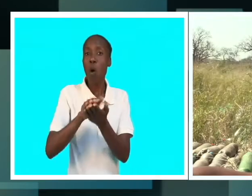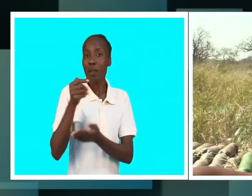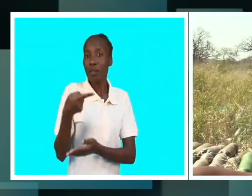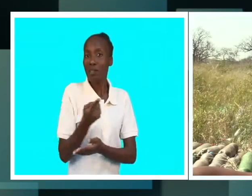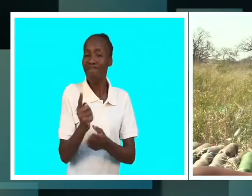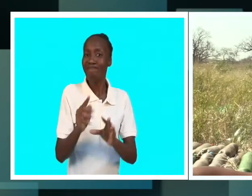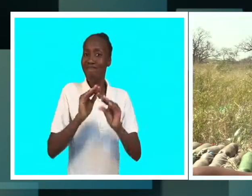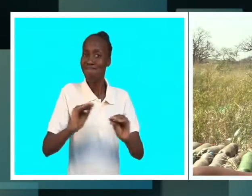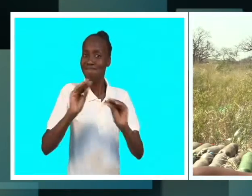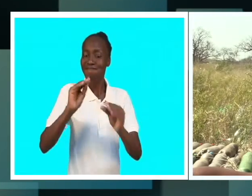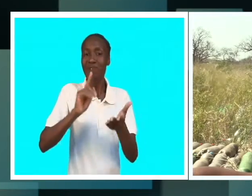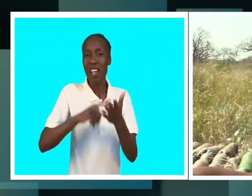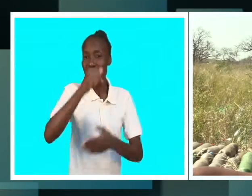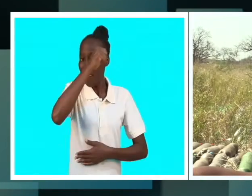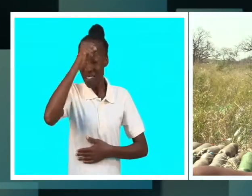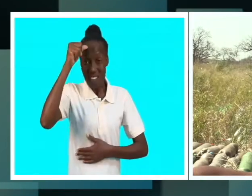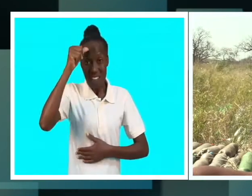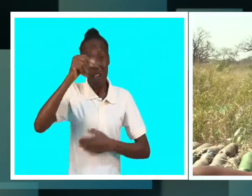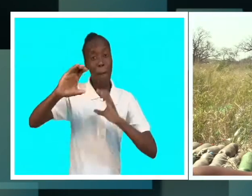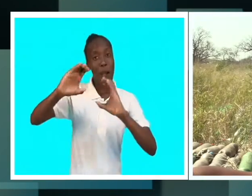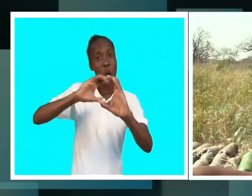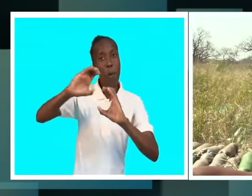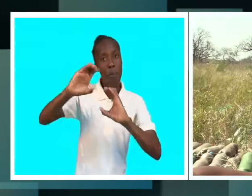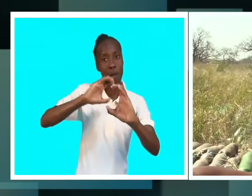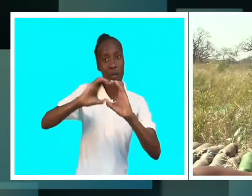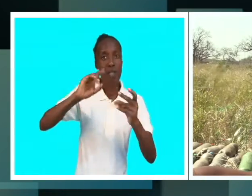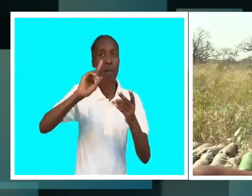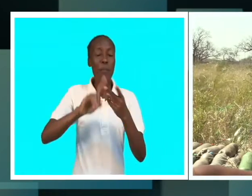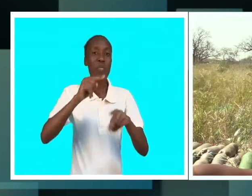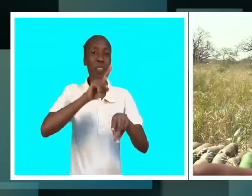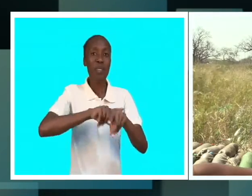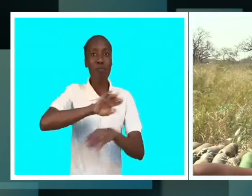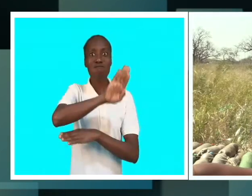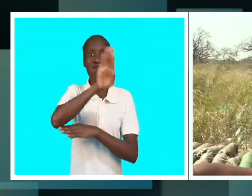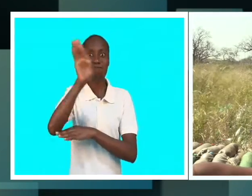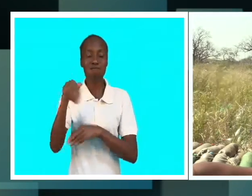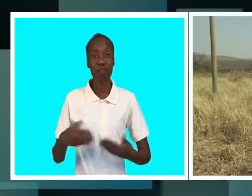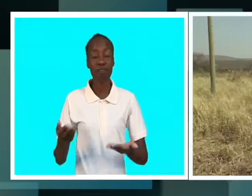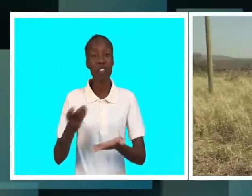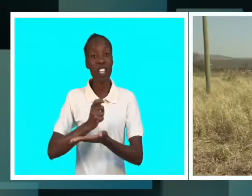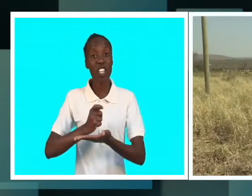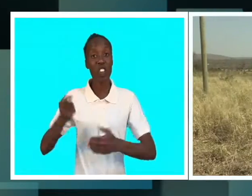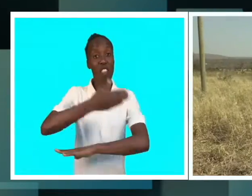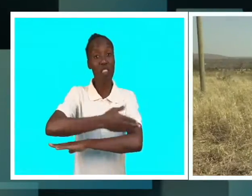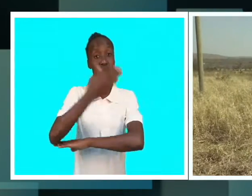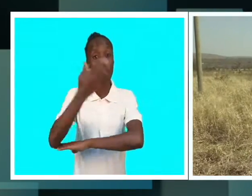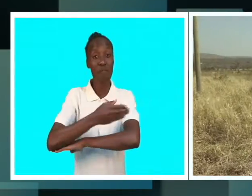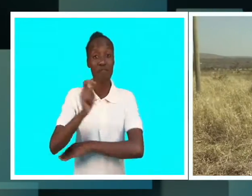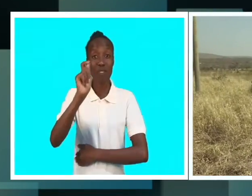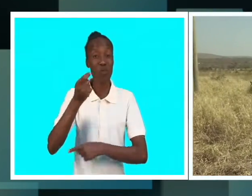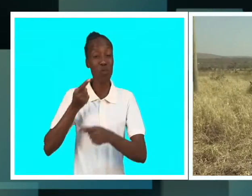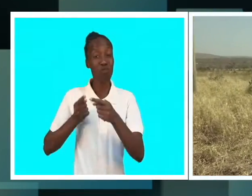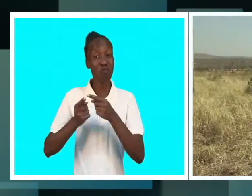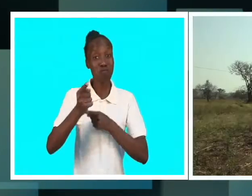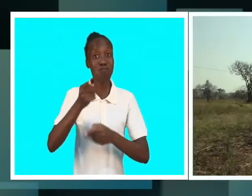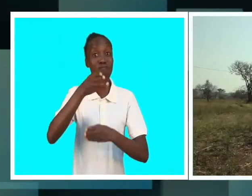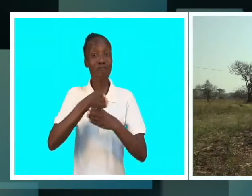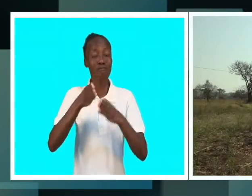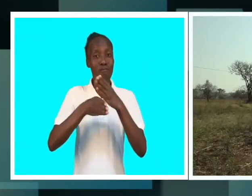leciona, torna-se um bocado difícil a comunicação, interação a tempo inteiro com as crianças. A escola de Macanda para a